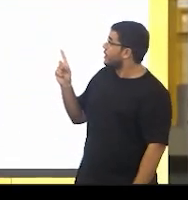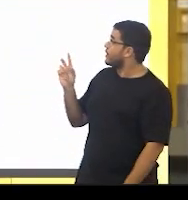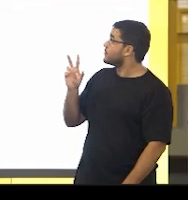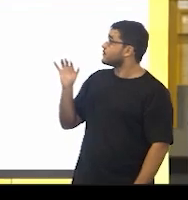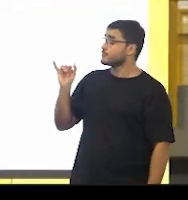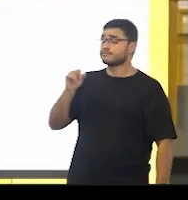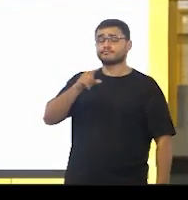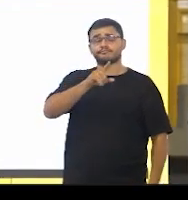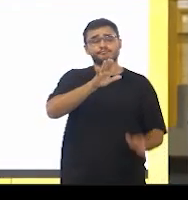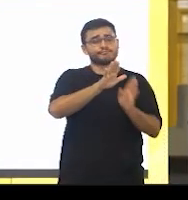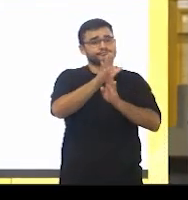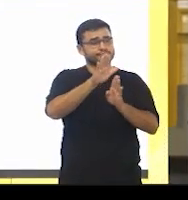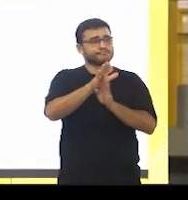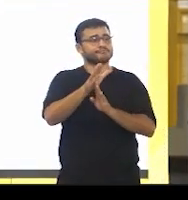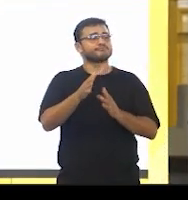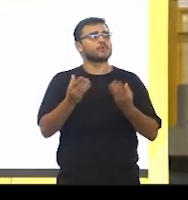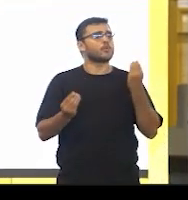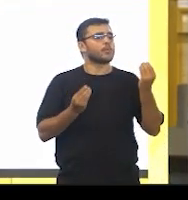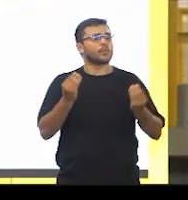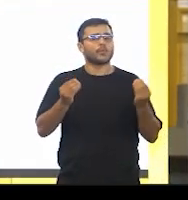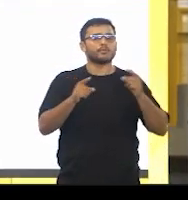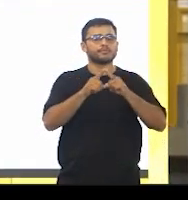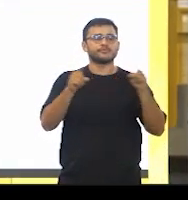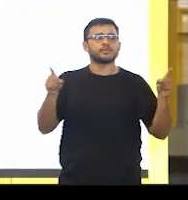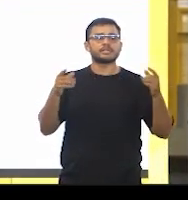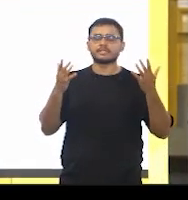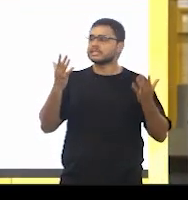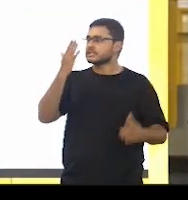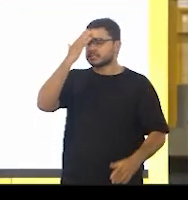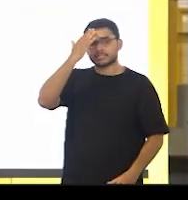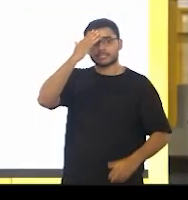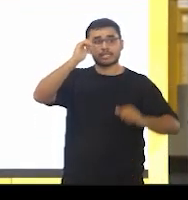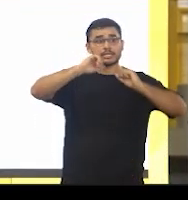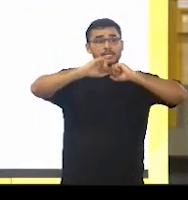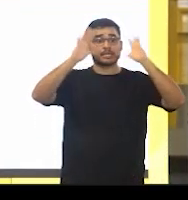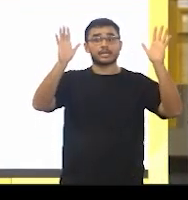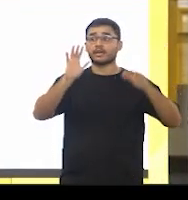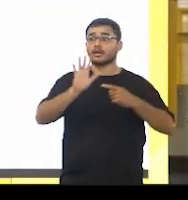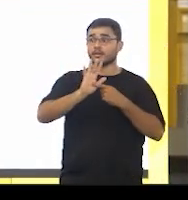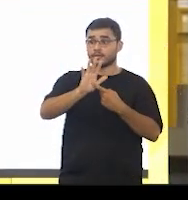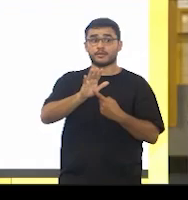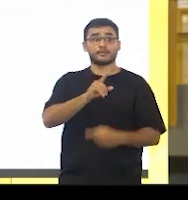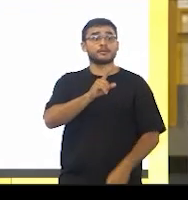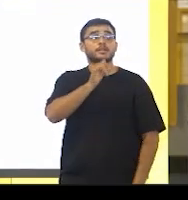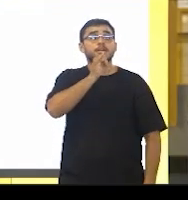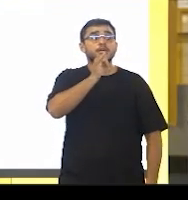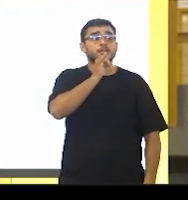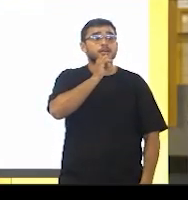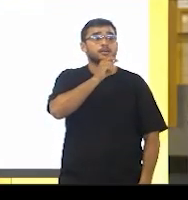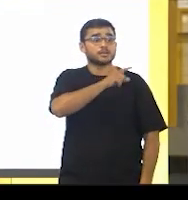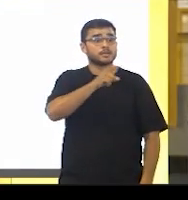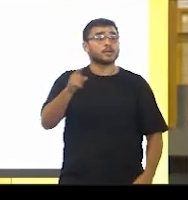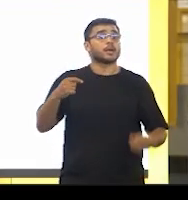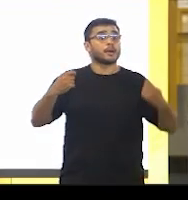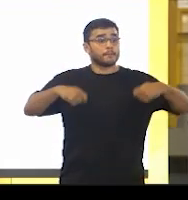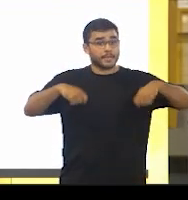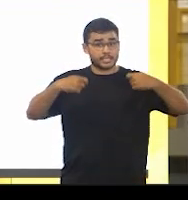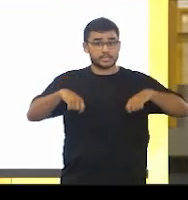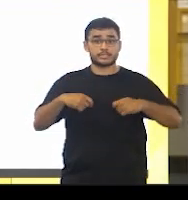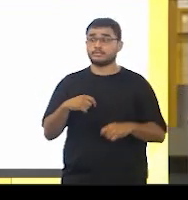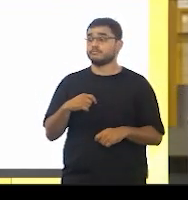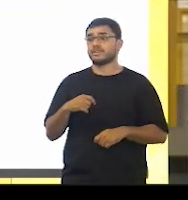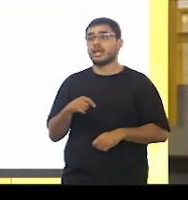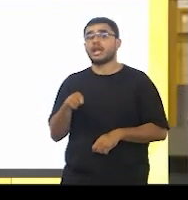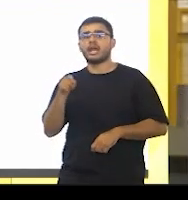tá? Que não é nem você precisa ter coerência pedagógica. Muitas pessoas vão chegar para vocês e vão dizer que vocês precisam acertar